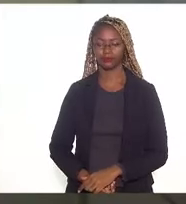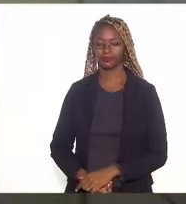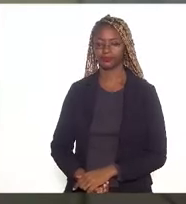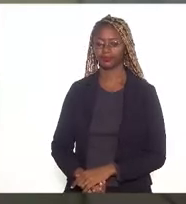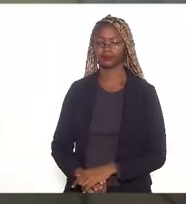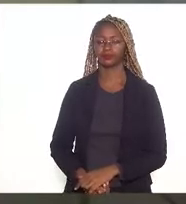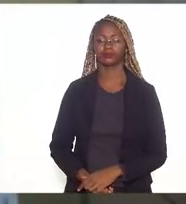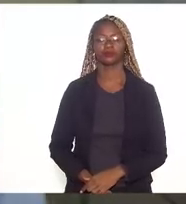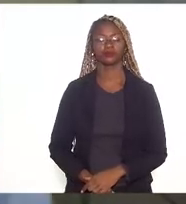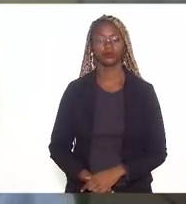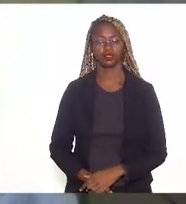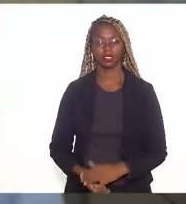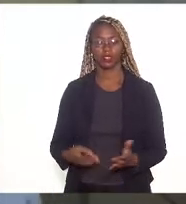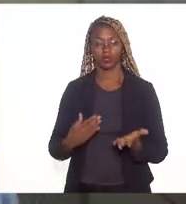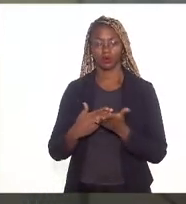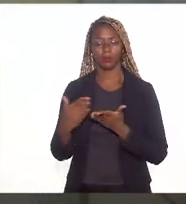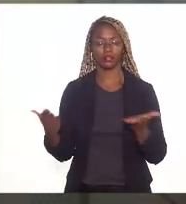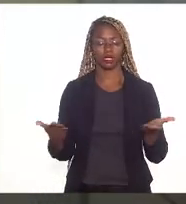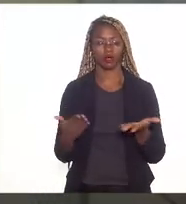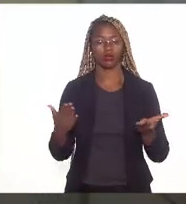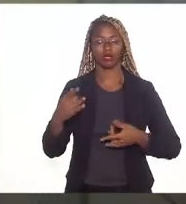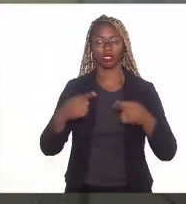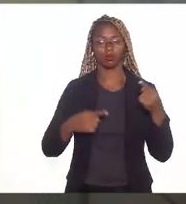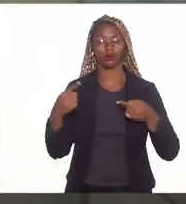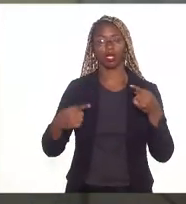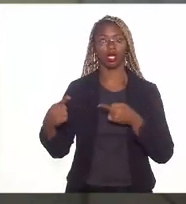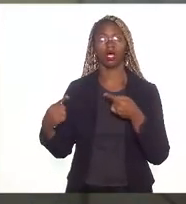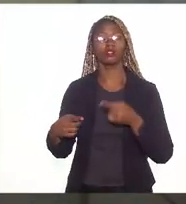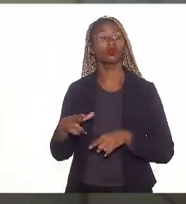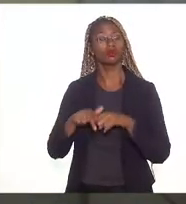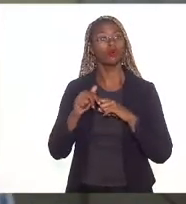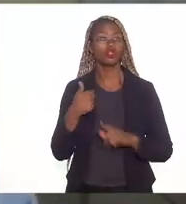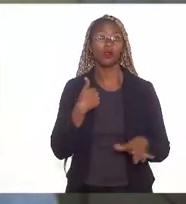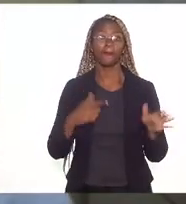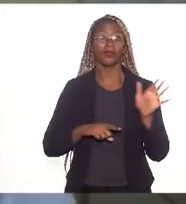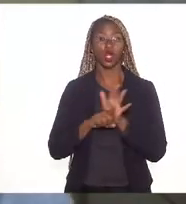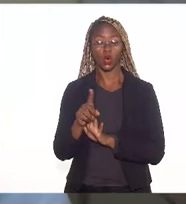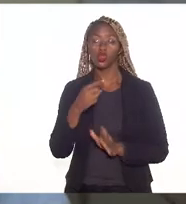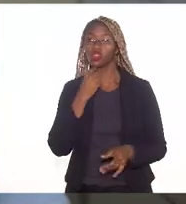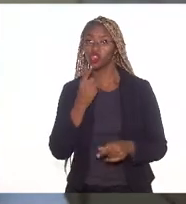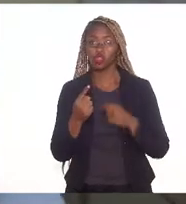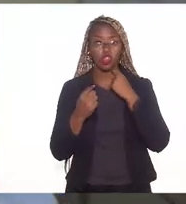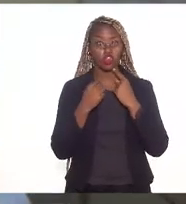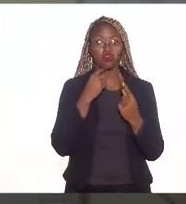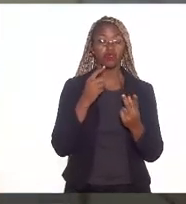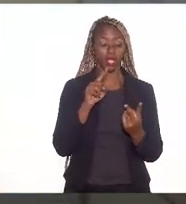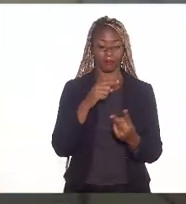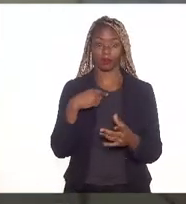aqui os debates, porque eu tenho